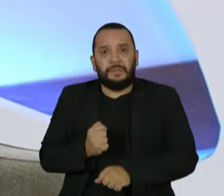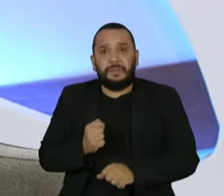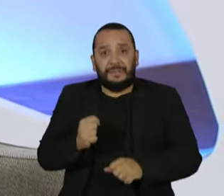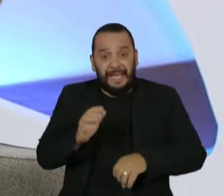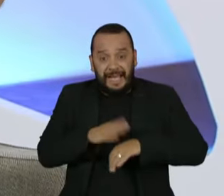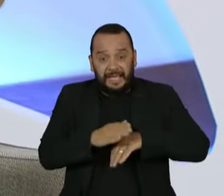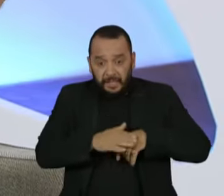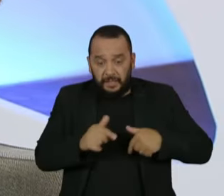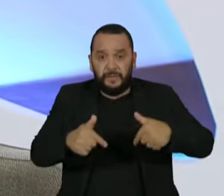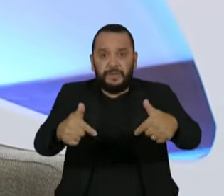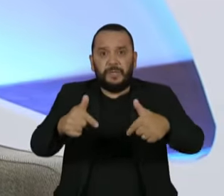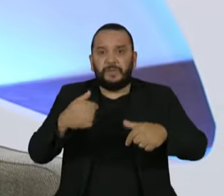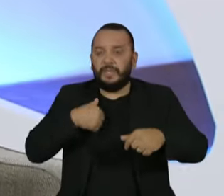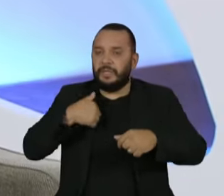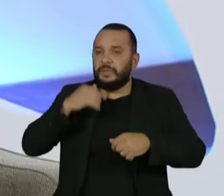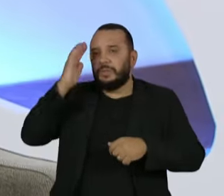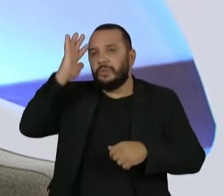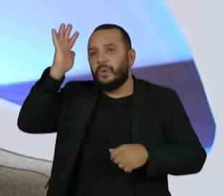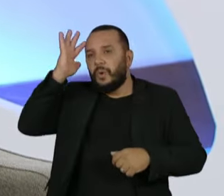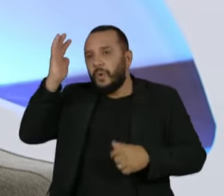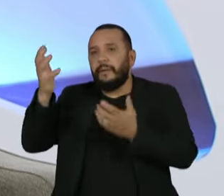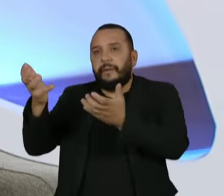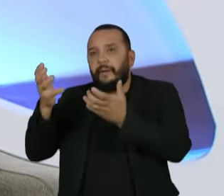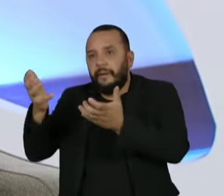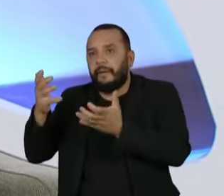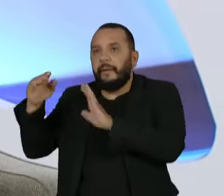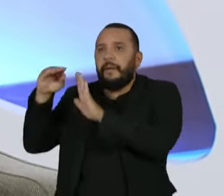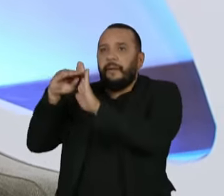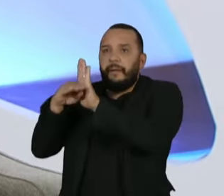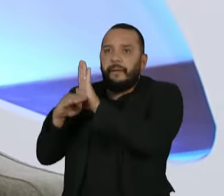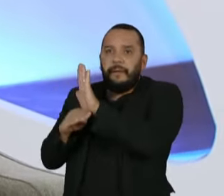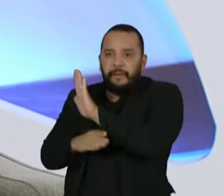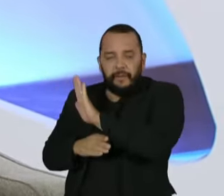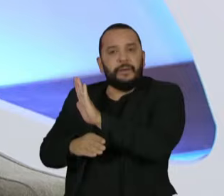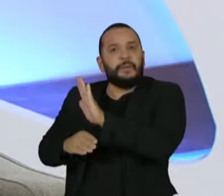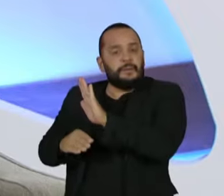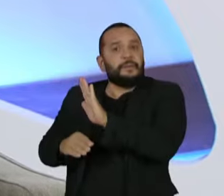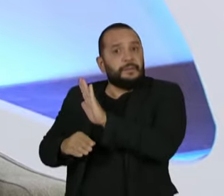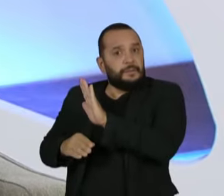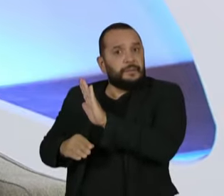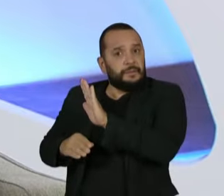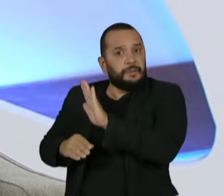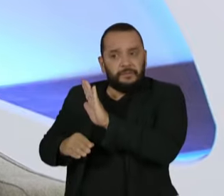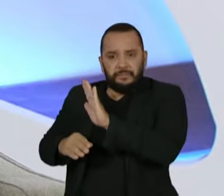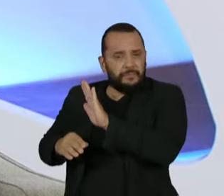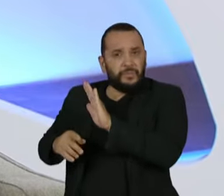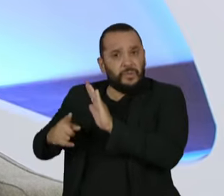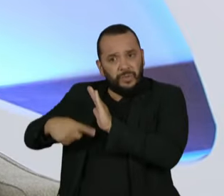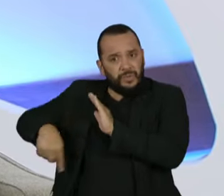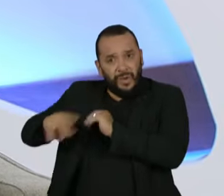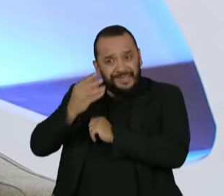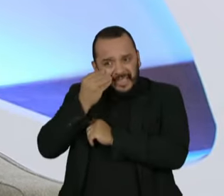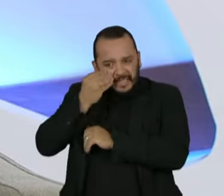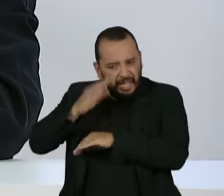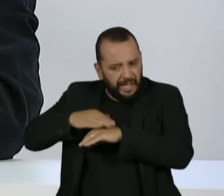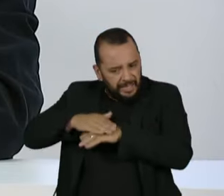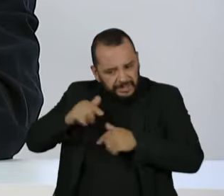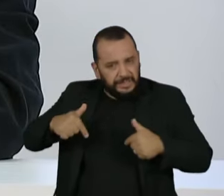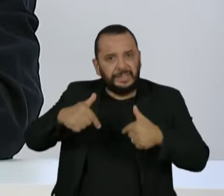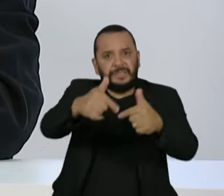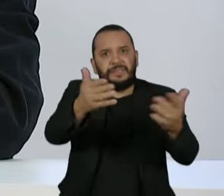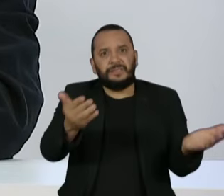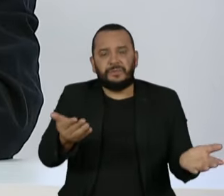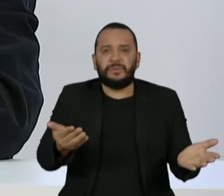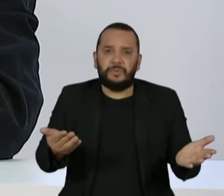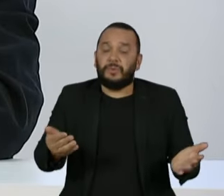essa ida aspiração da gente dizer olha a gente bem que poderia fazer isso para a gente tentar fazer isso não é começar a